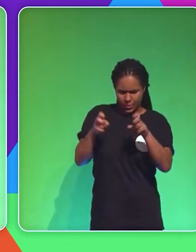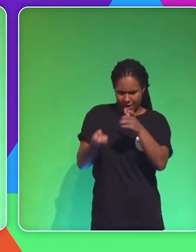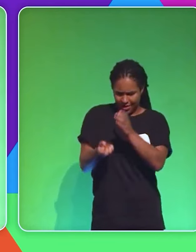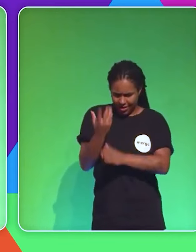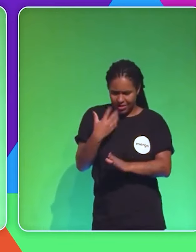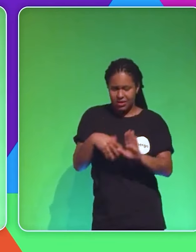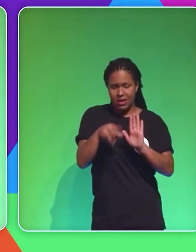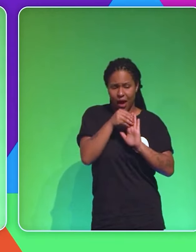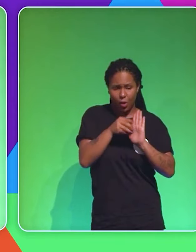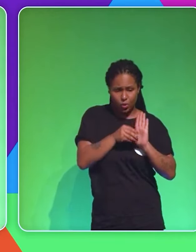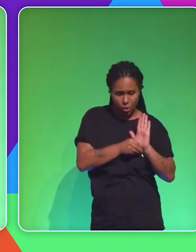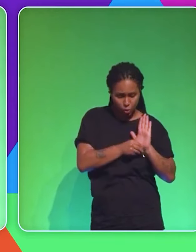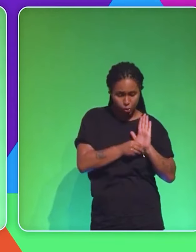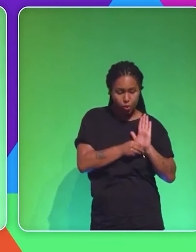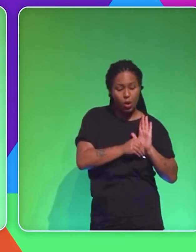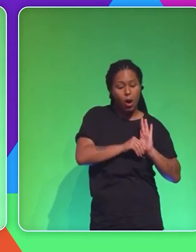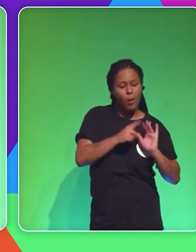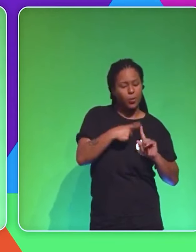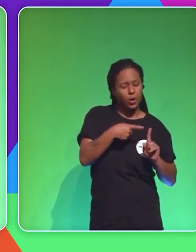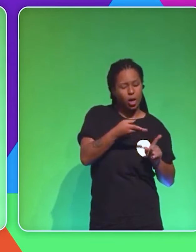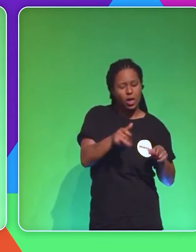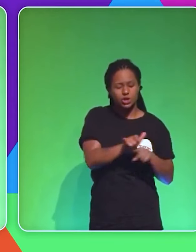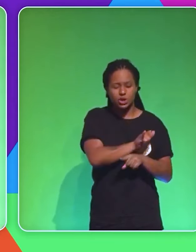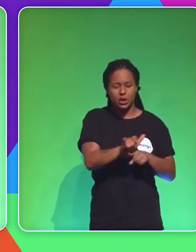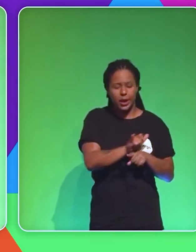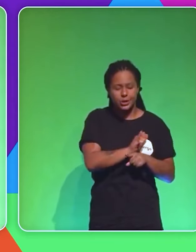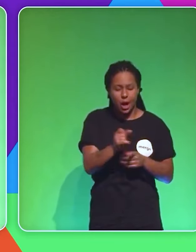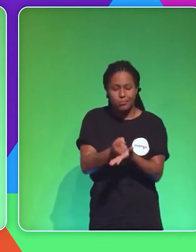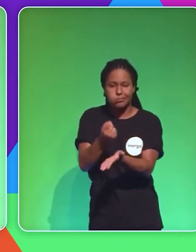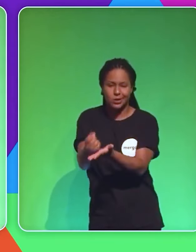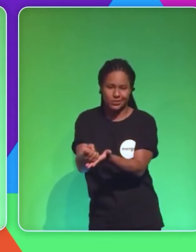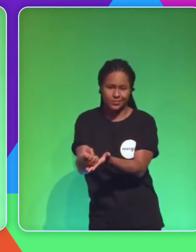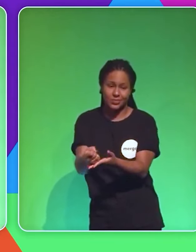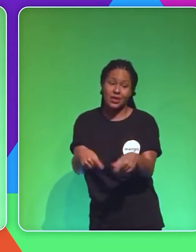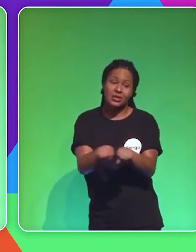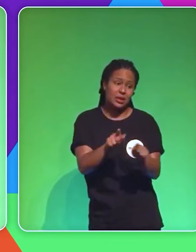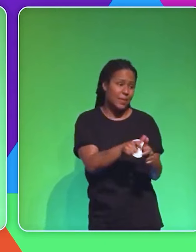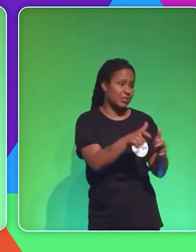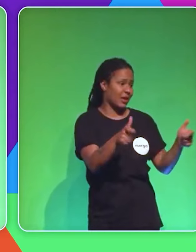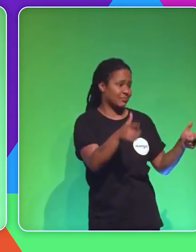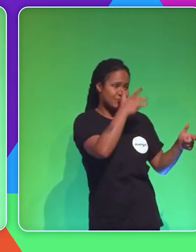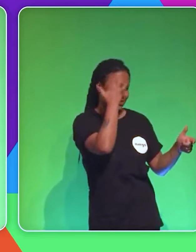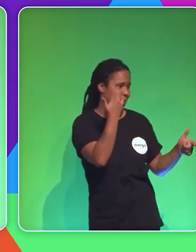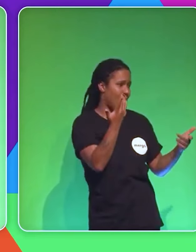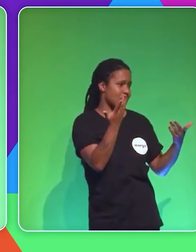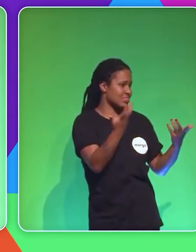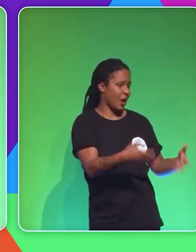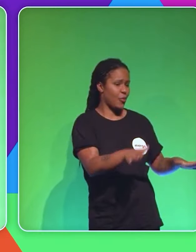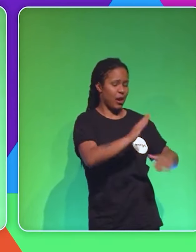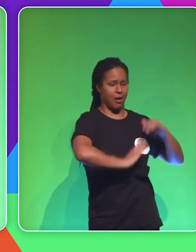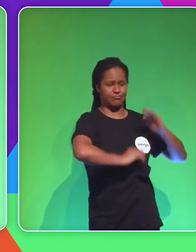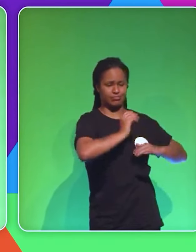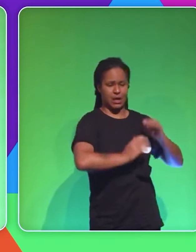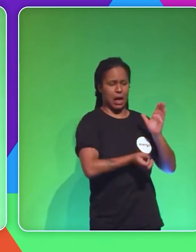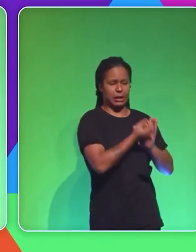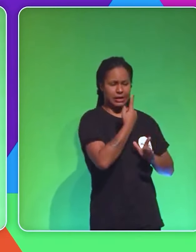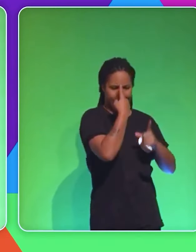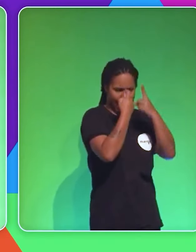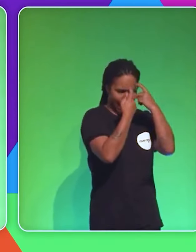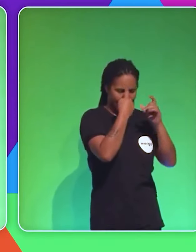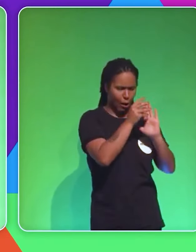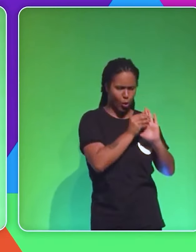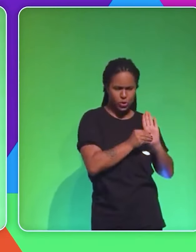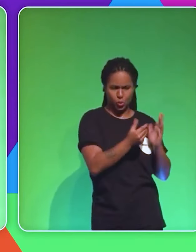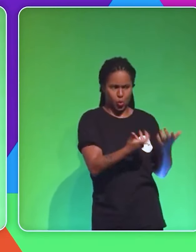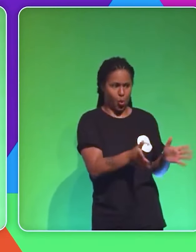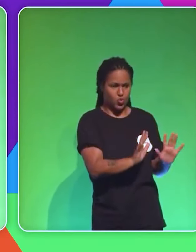conseguir empregabilidade e a gente tem uma galera que não quer produzir conteúdo como você viu a maioria não quer produzir conteúdo